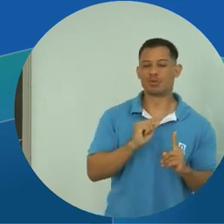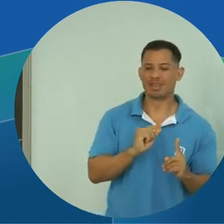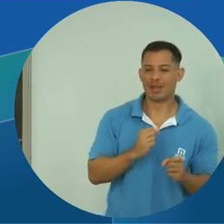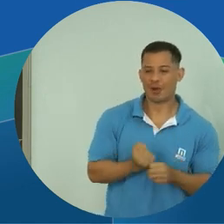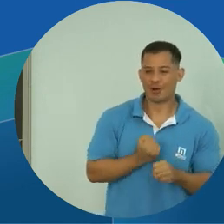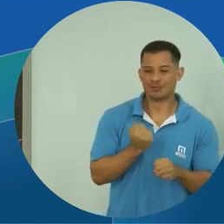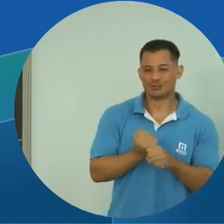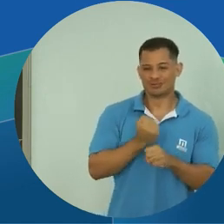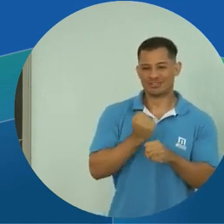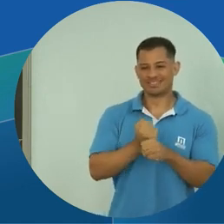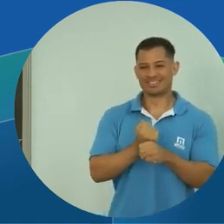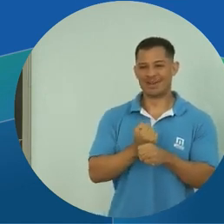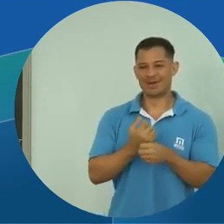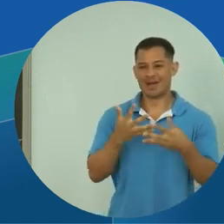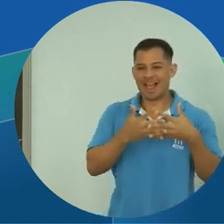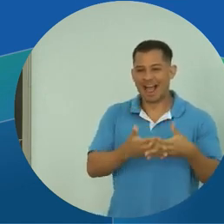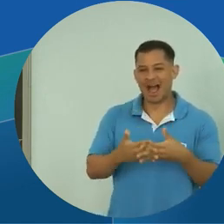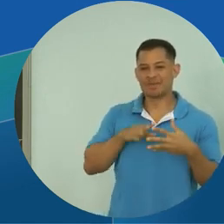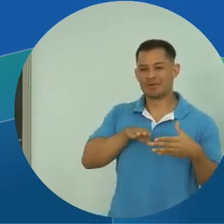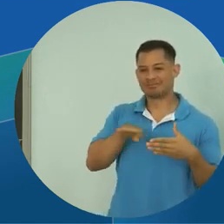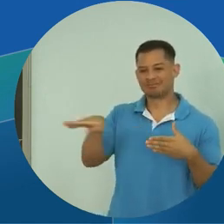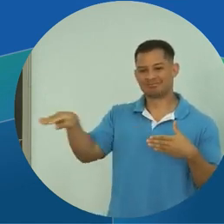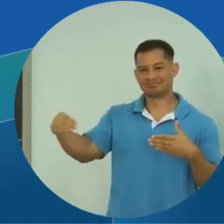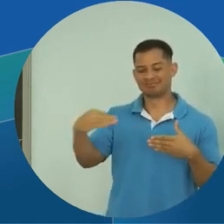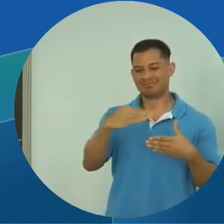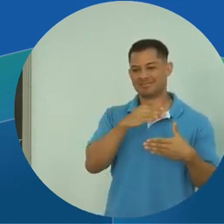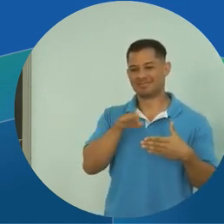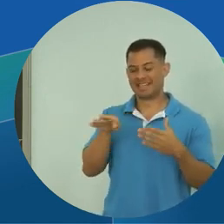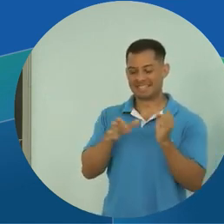diário, constante, então é um desafio de segurança muito grande.